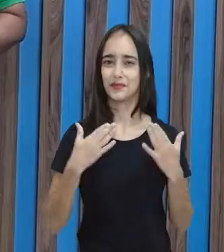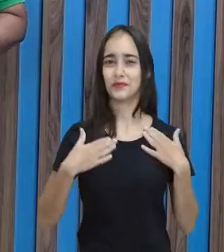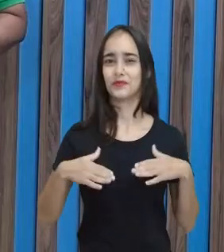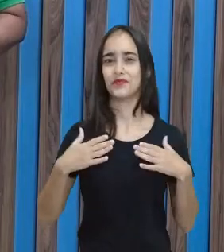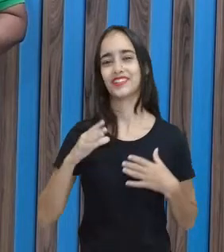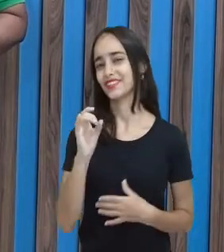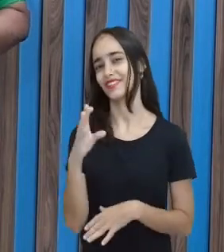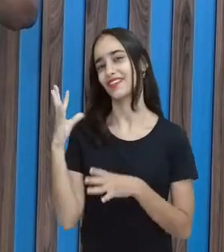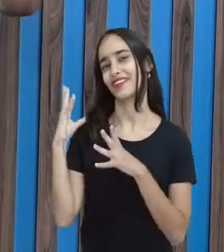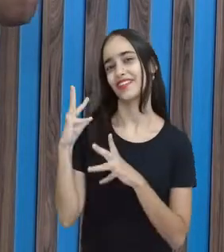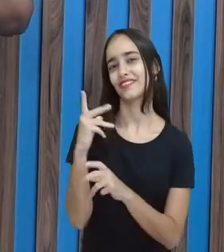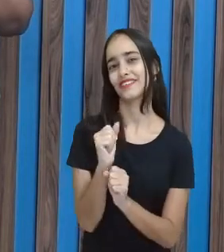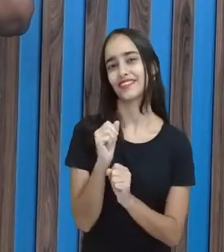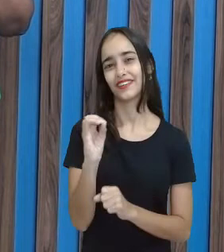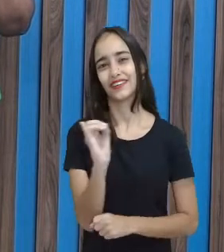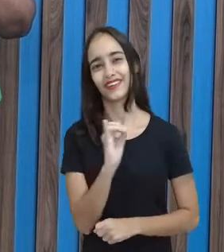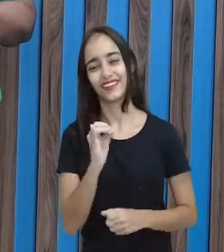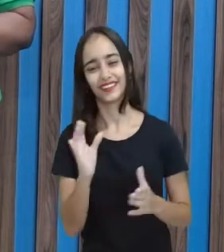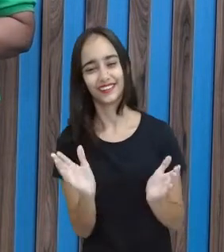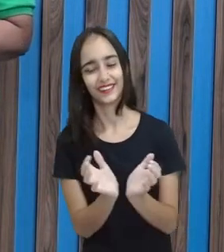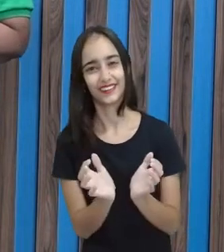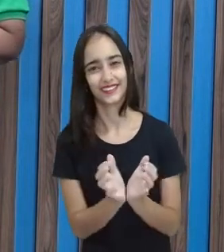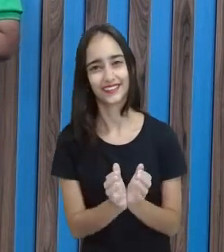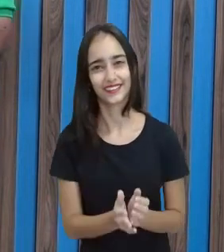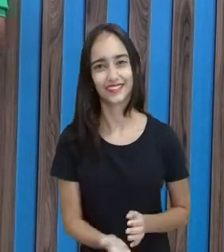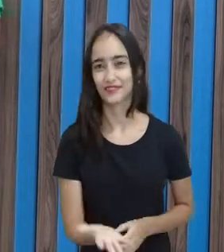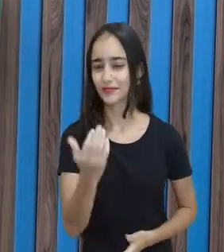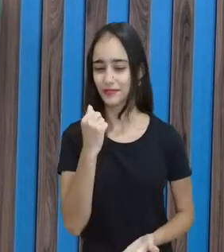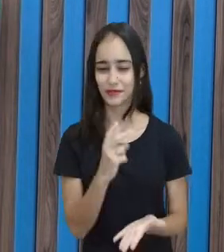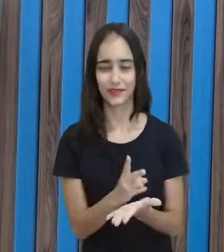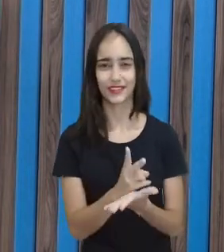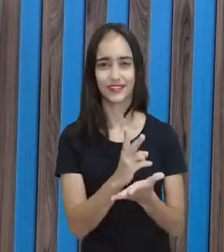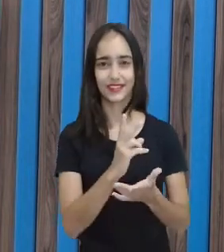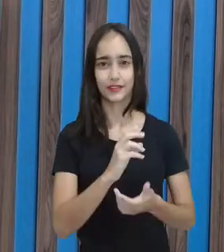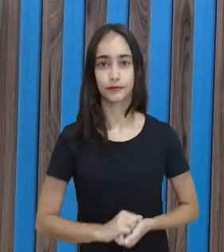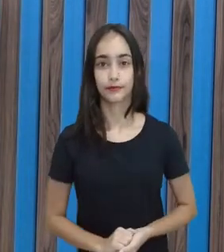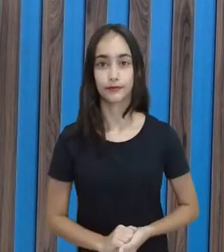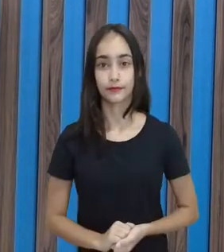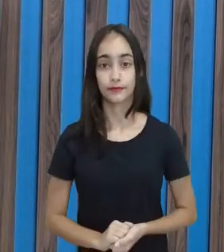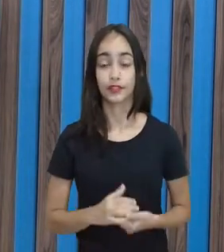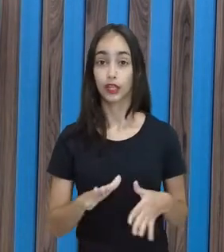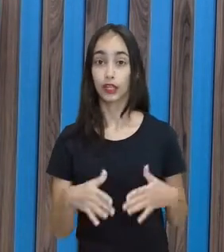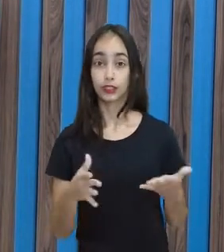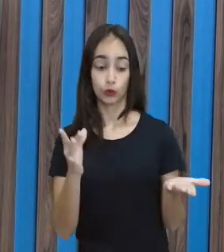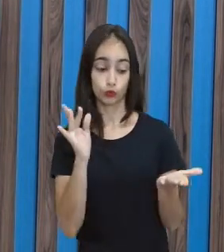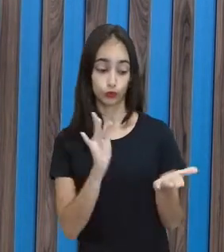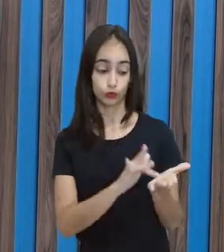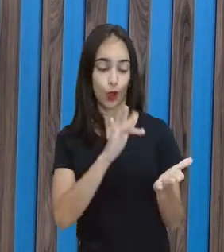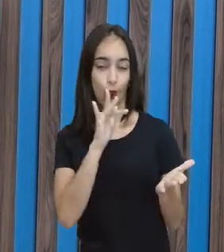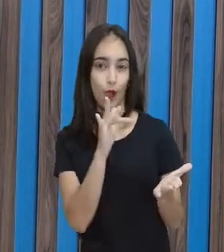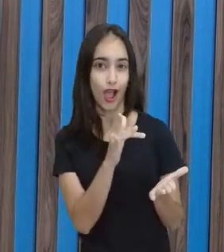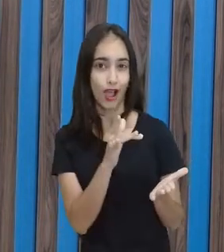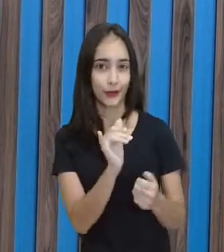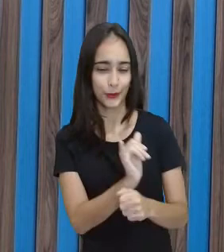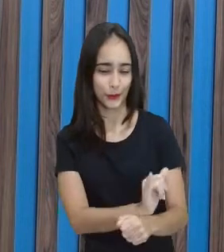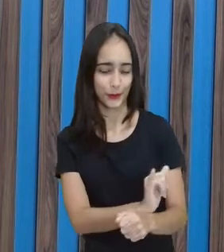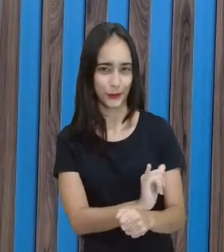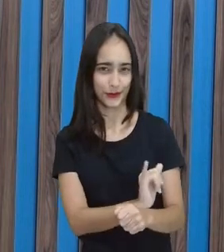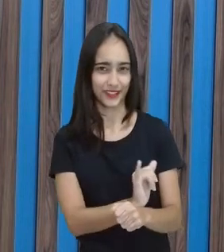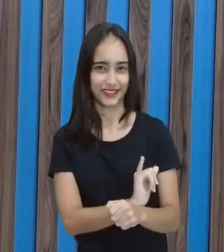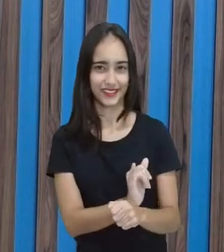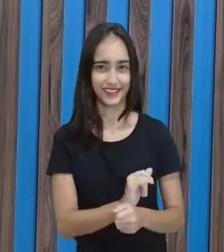turma. Vamos nós, reforçando. Se inscrevam no canal, assine